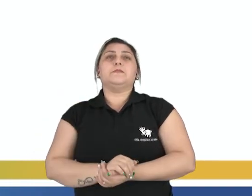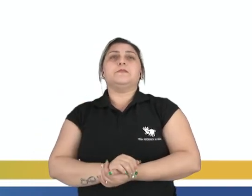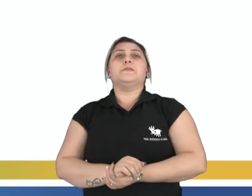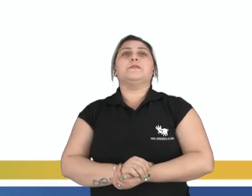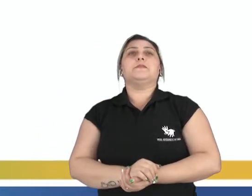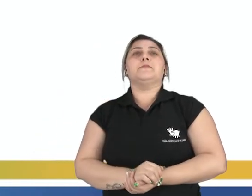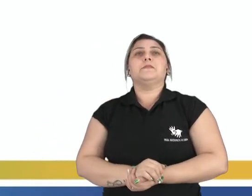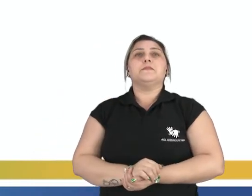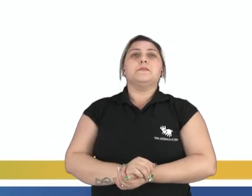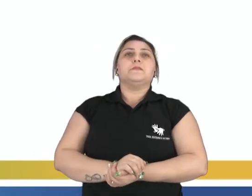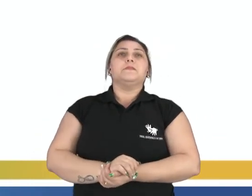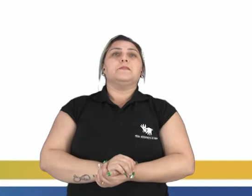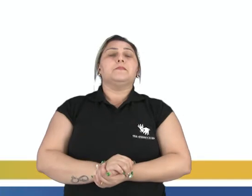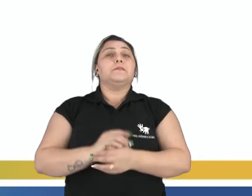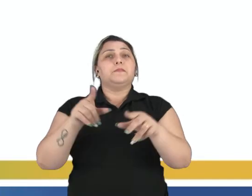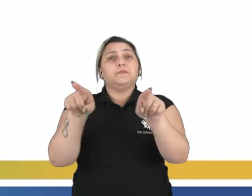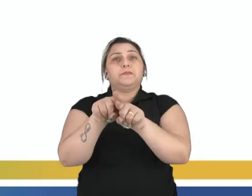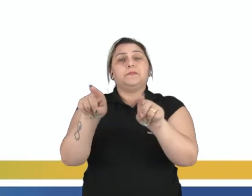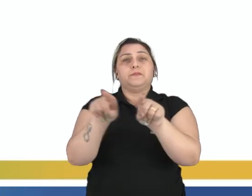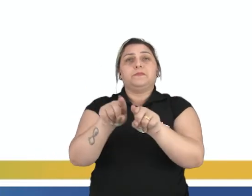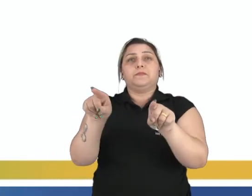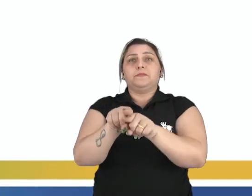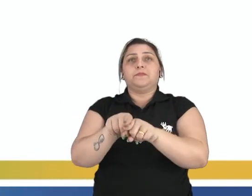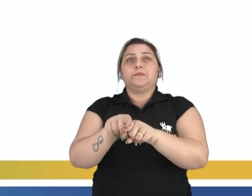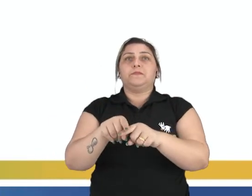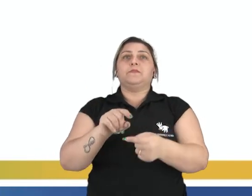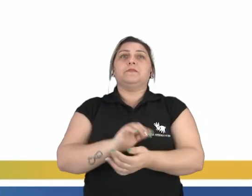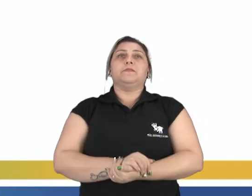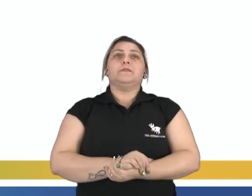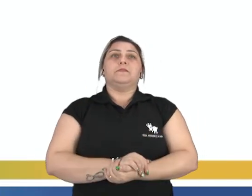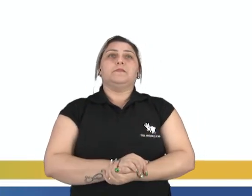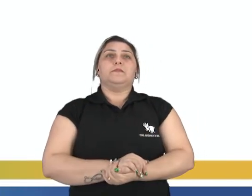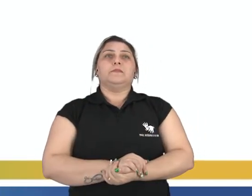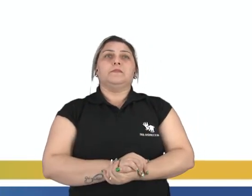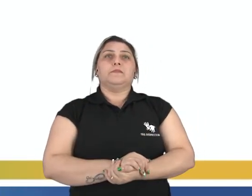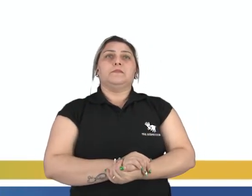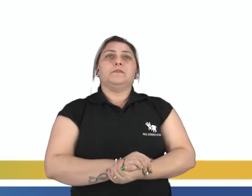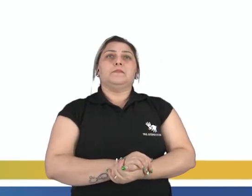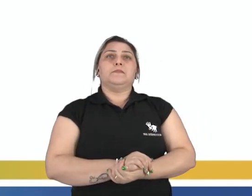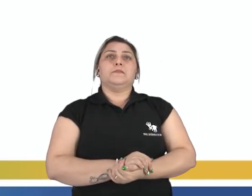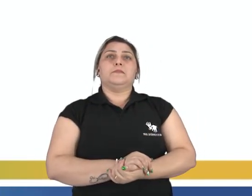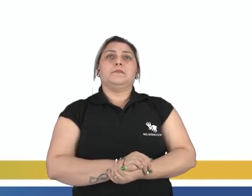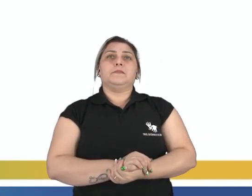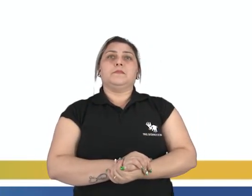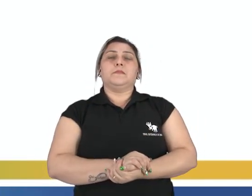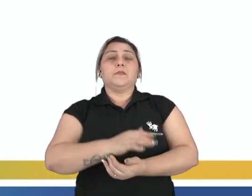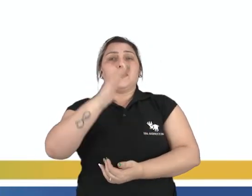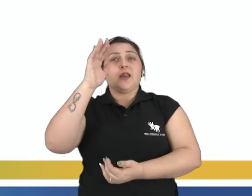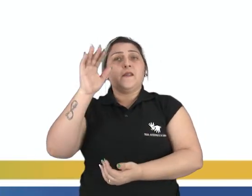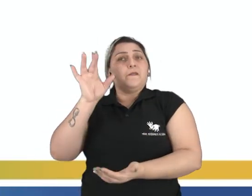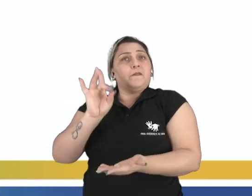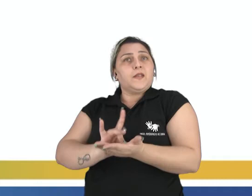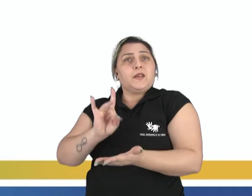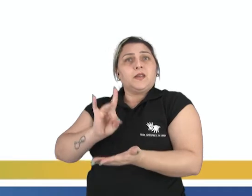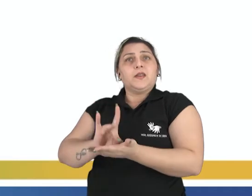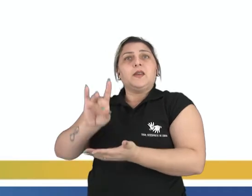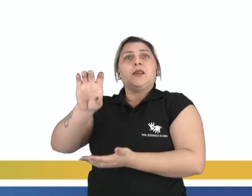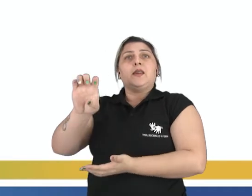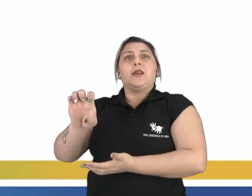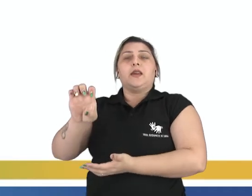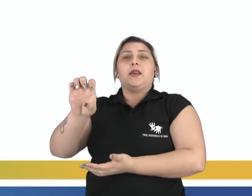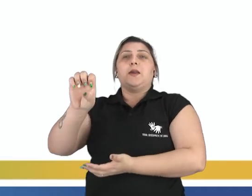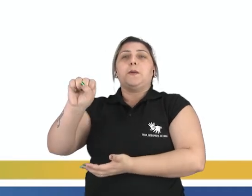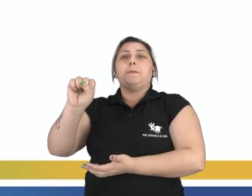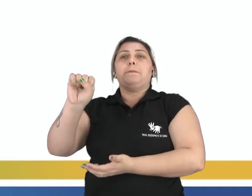realidade, tá? E também a proposição sobre a realidade, que é o que? A perspectiva